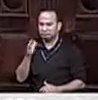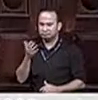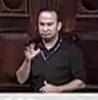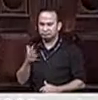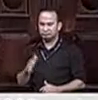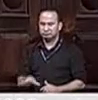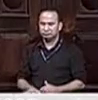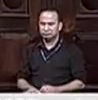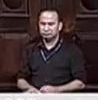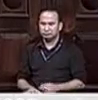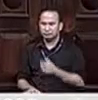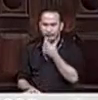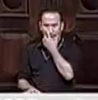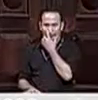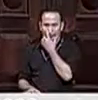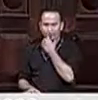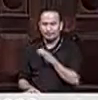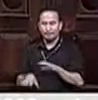Bom.